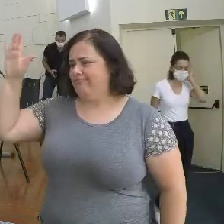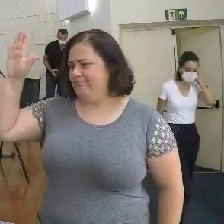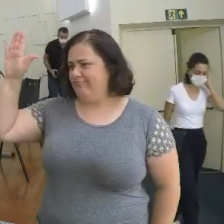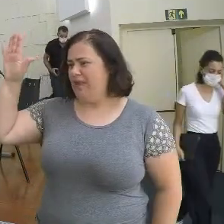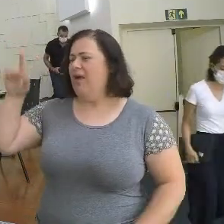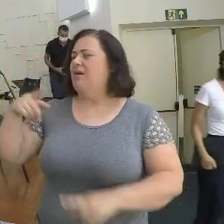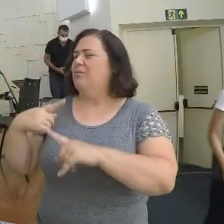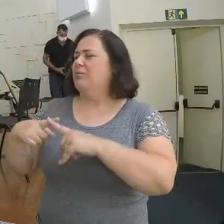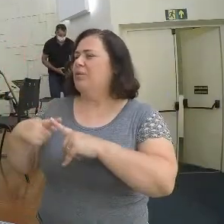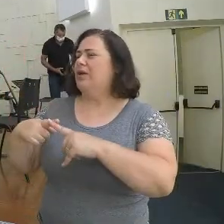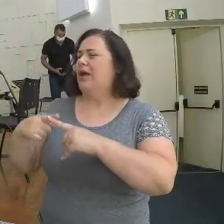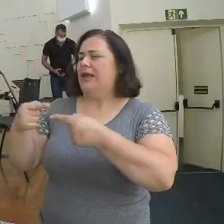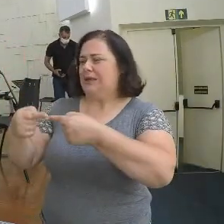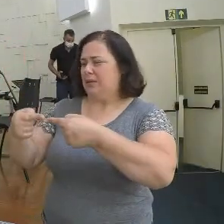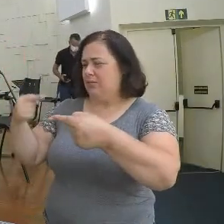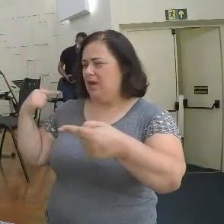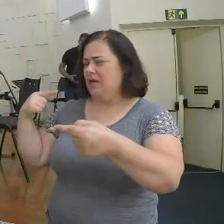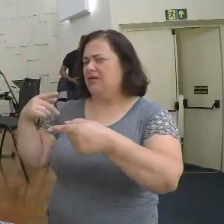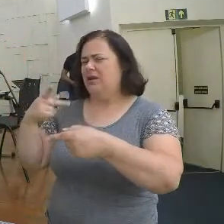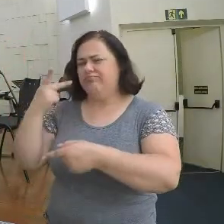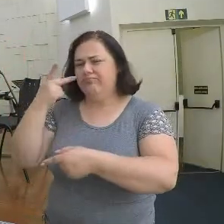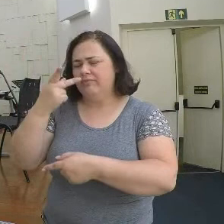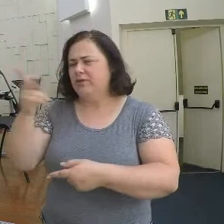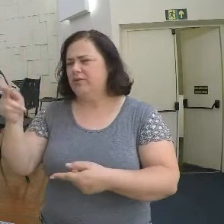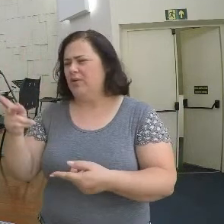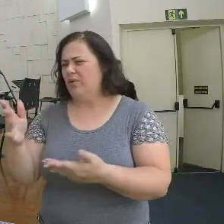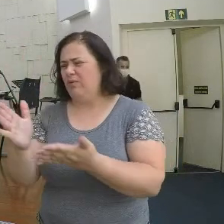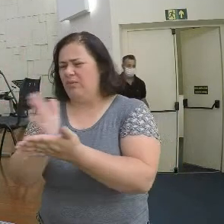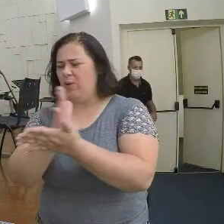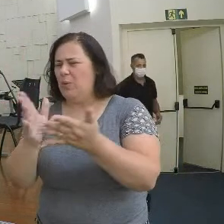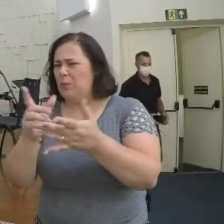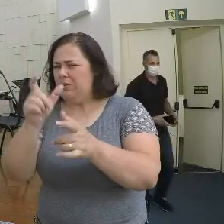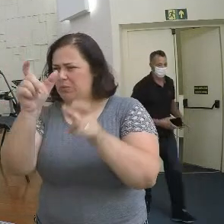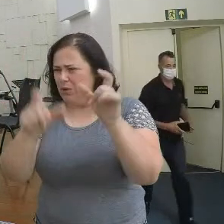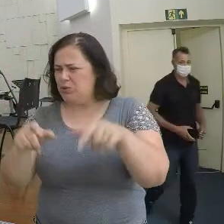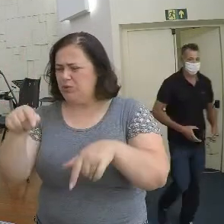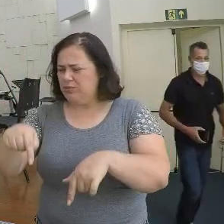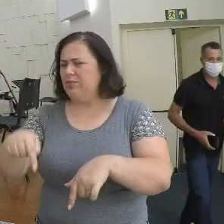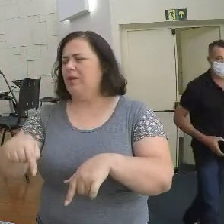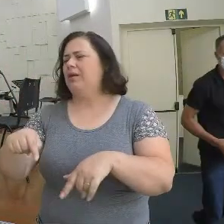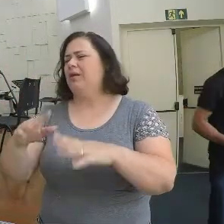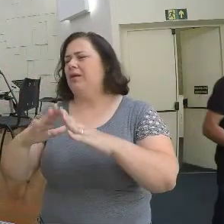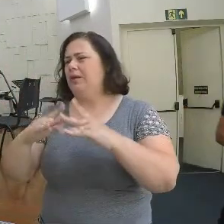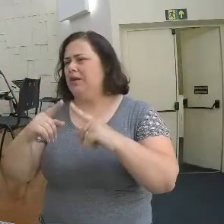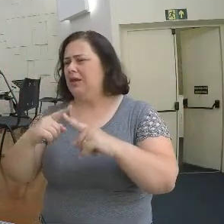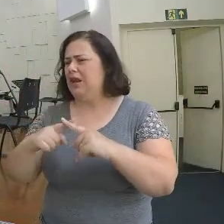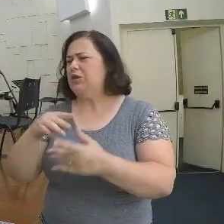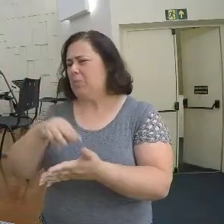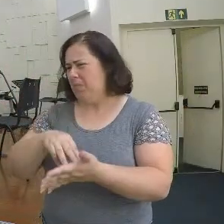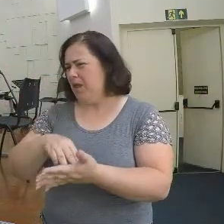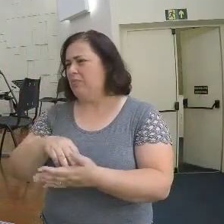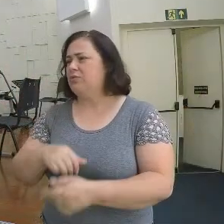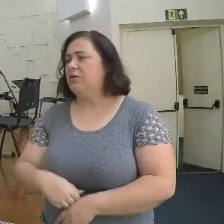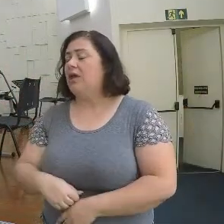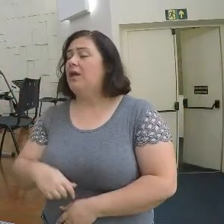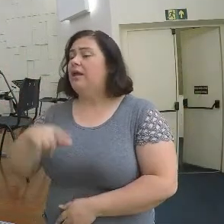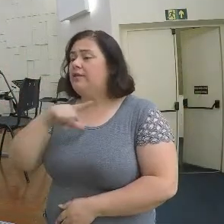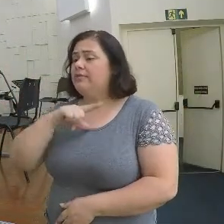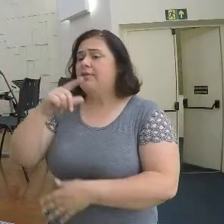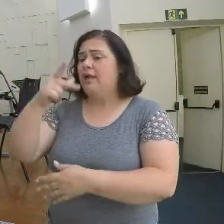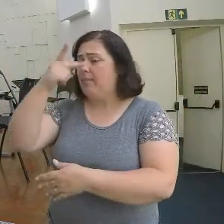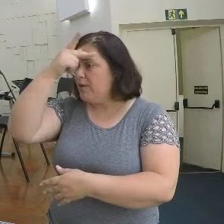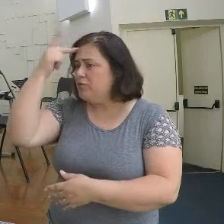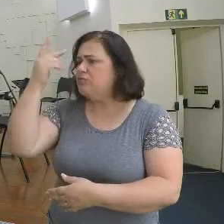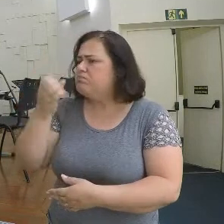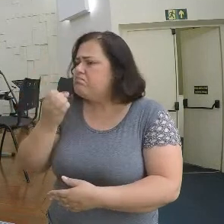se recuperando e superando a cada dia os desafios. Continue orando pela irmã Ruth. Graças a Deus por aquilo que